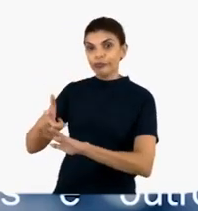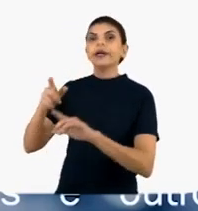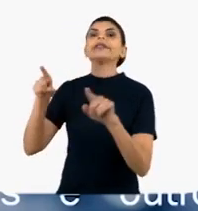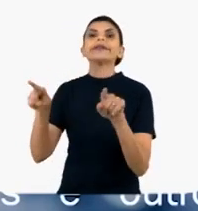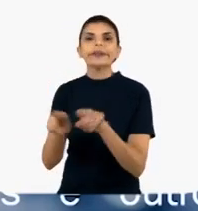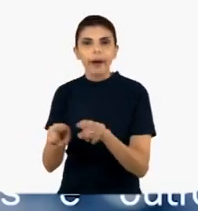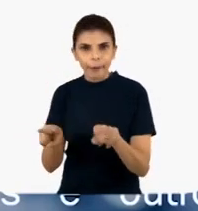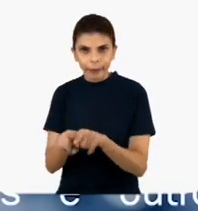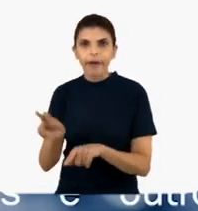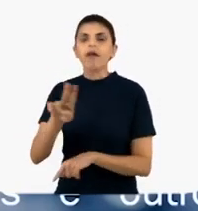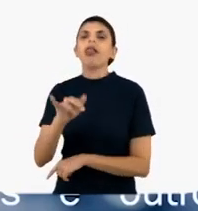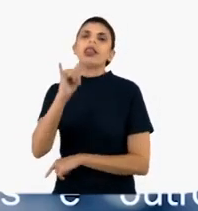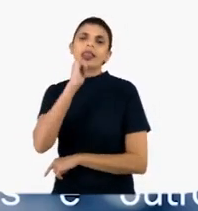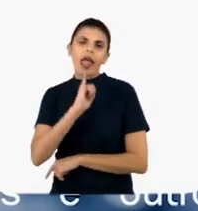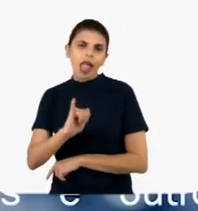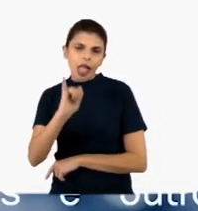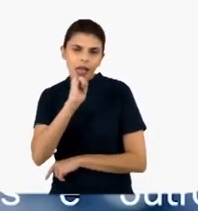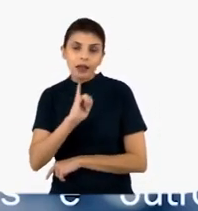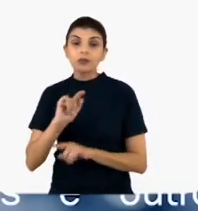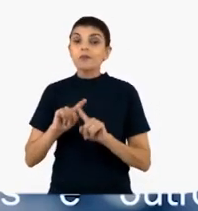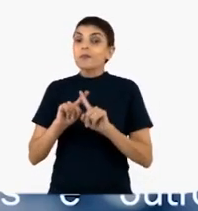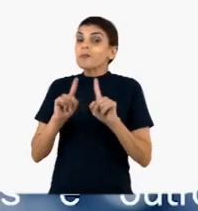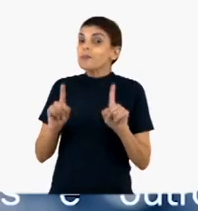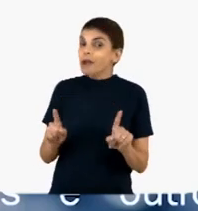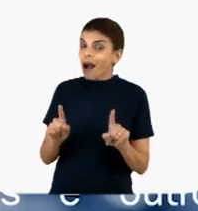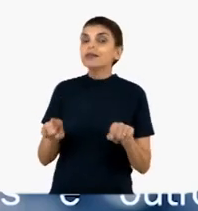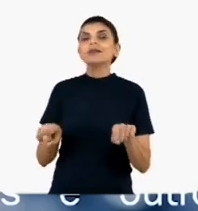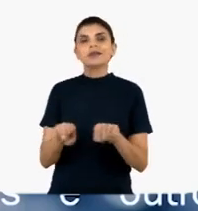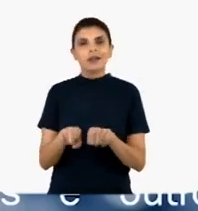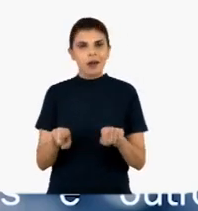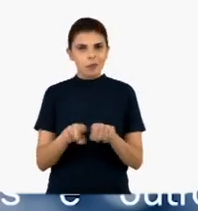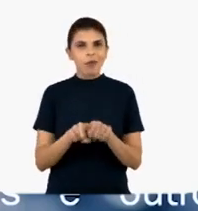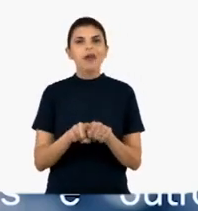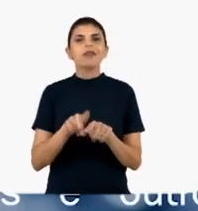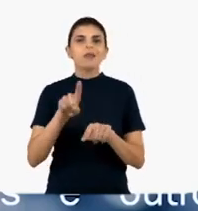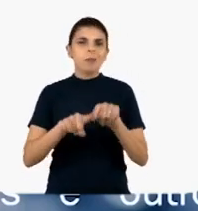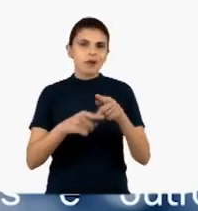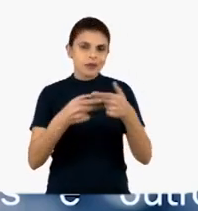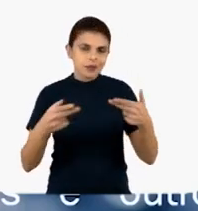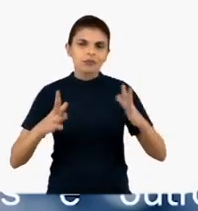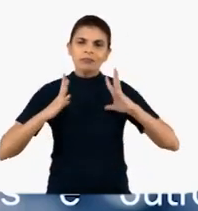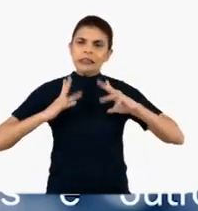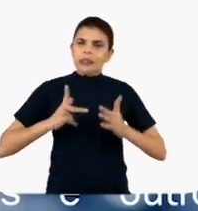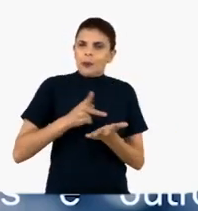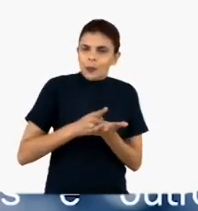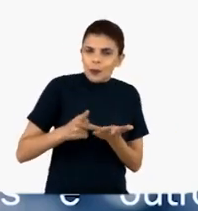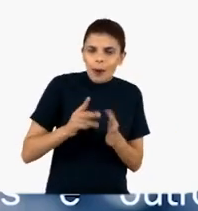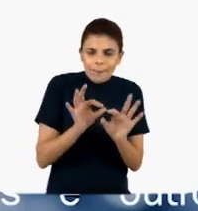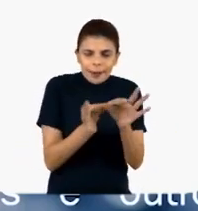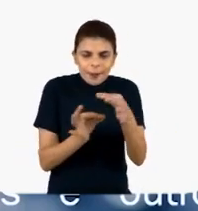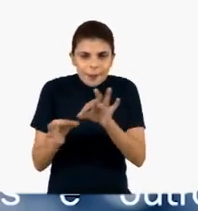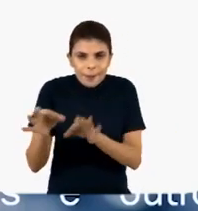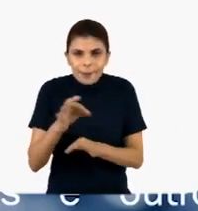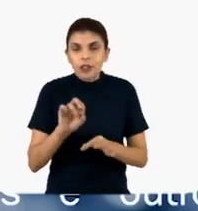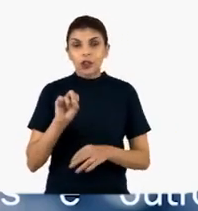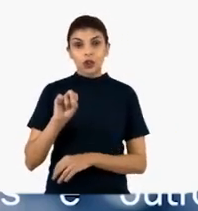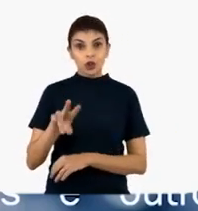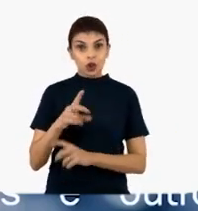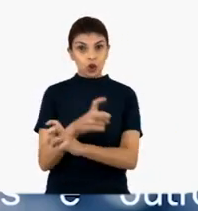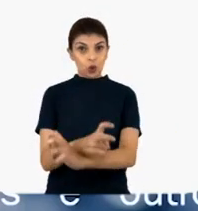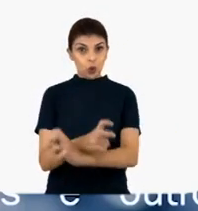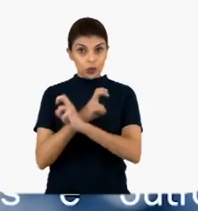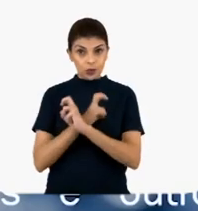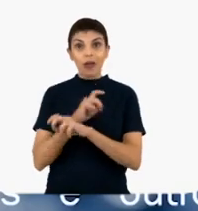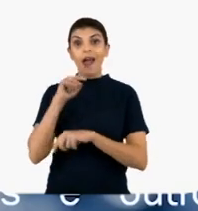também considera todas essas testes, mas também inclui parâmetros de esterilidade, total de partículas e endotoxinas.